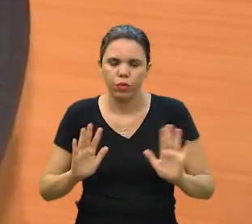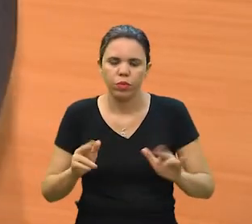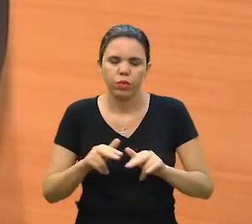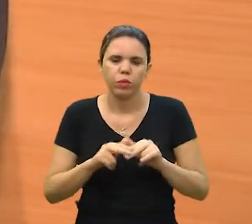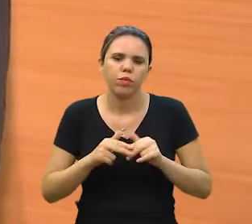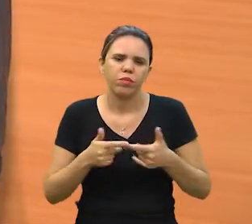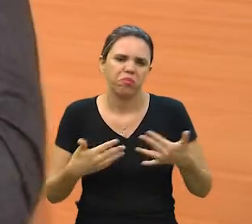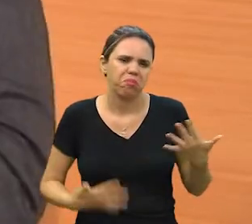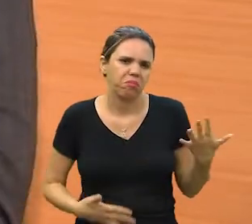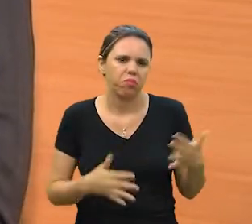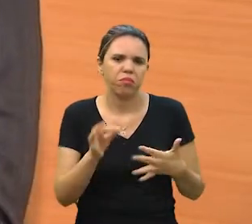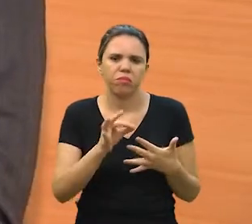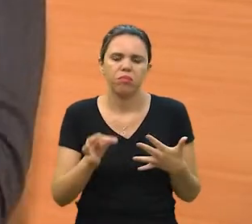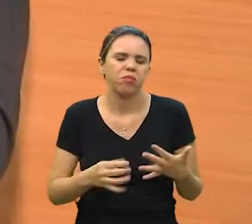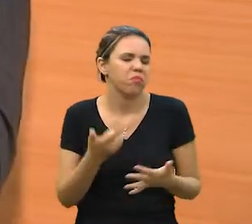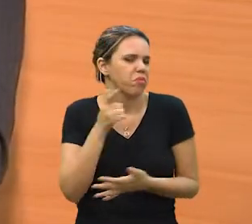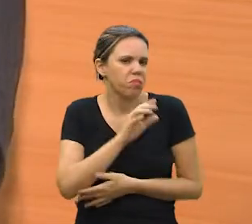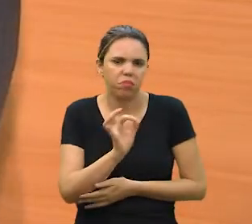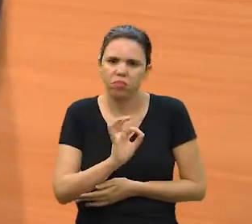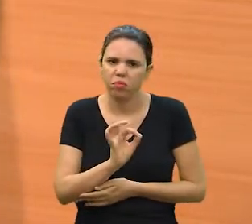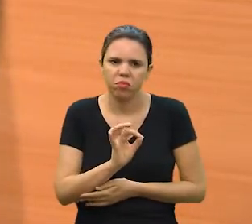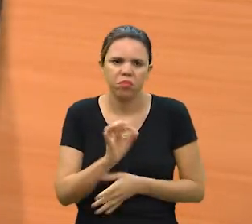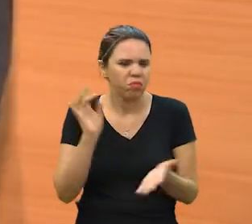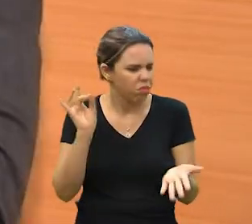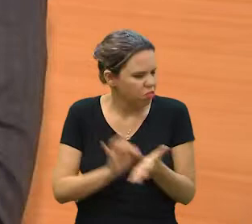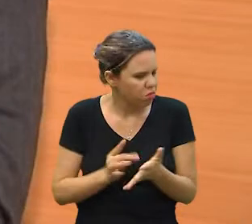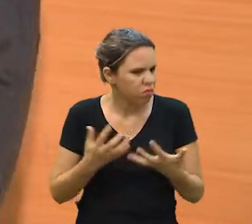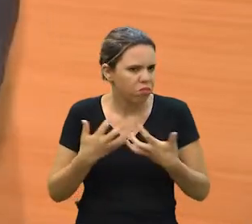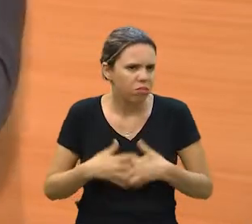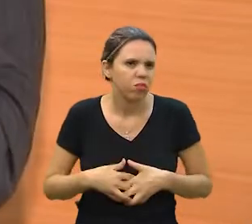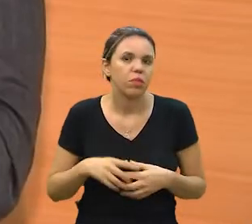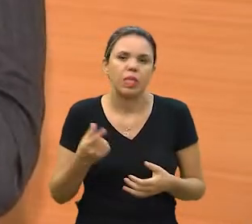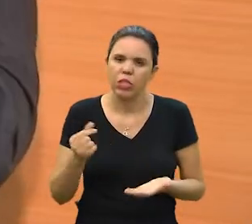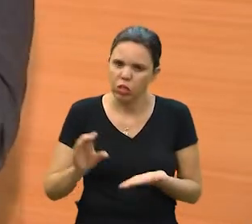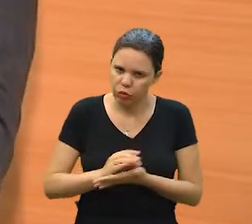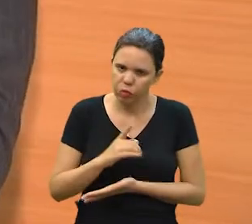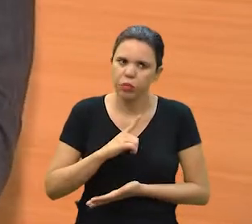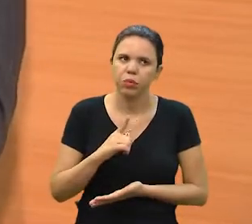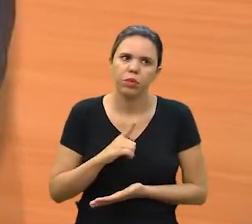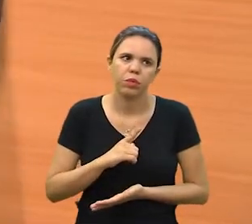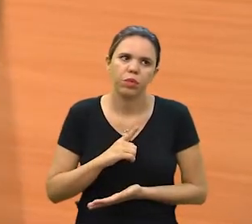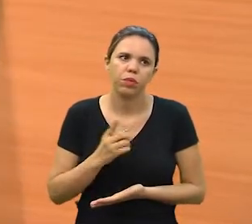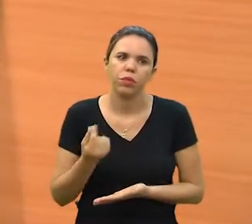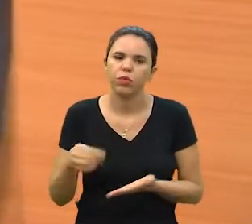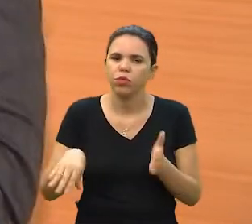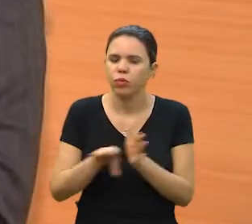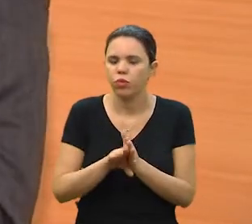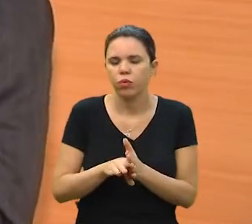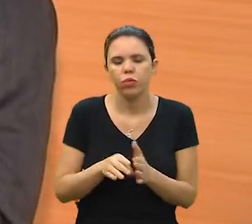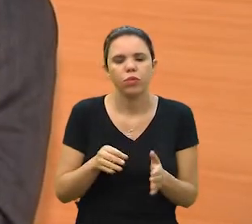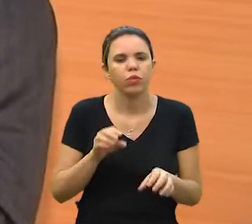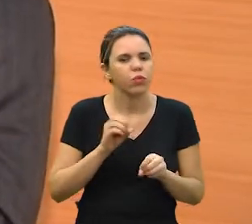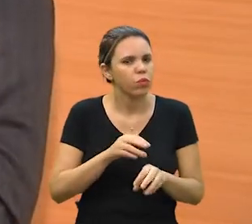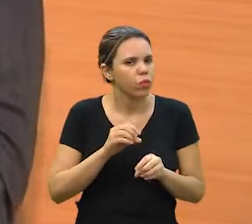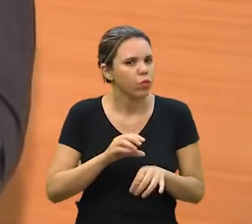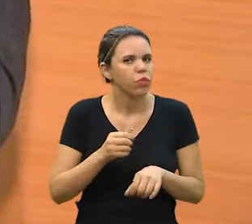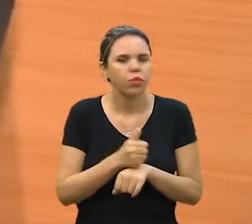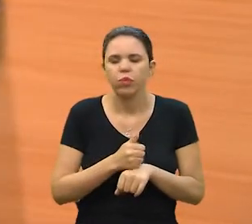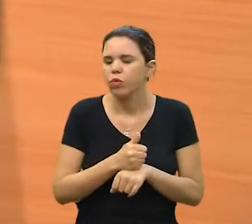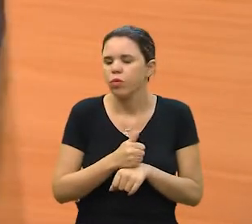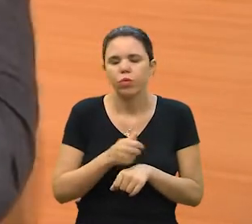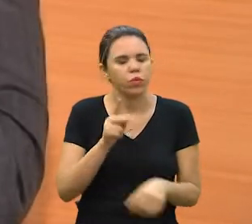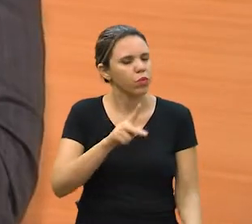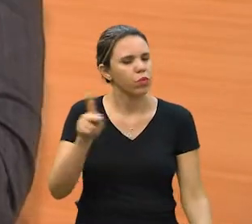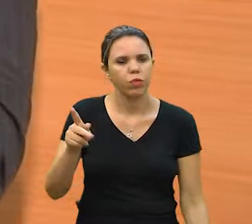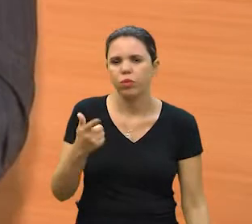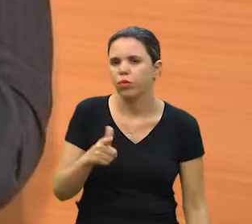por questões várias, né, a gente não consegue ser eficiente. A gente tem recursos, tem dinheiro, mas esse dinheiro não chega na ponta da linha, ela não chega